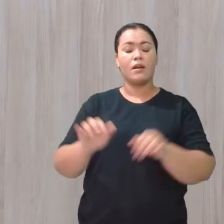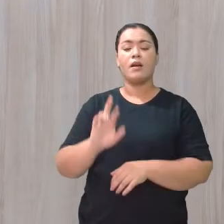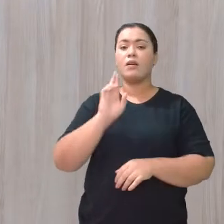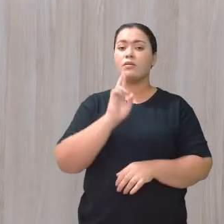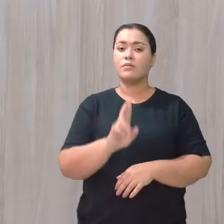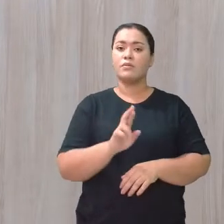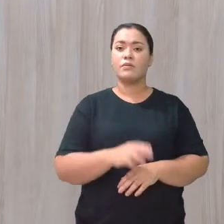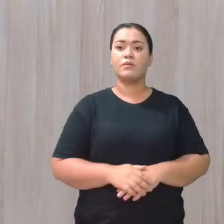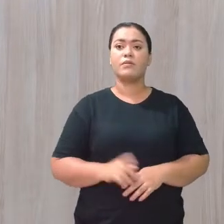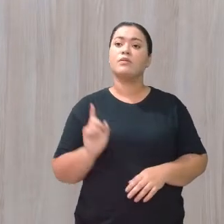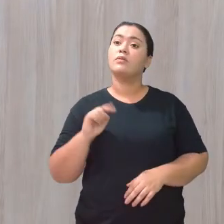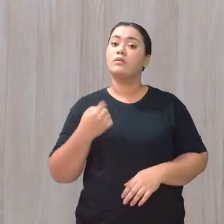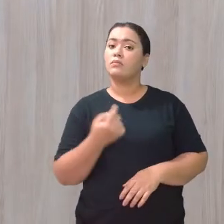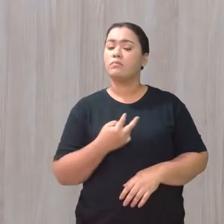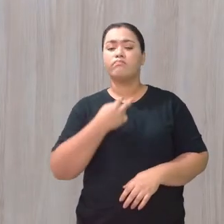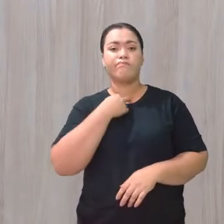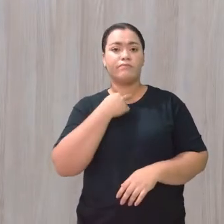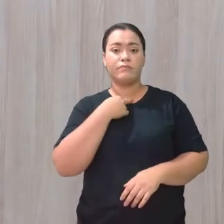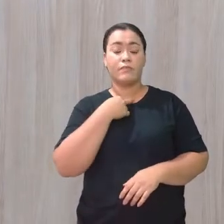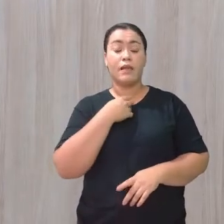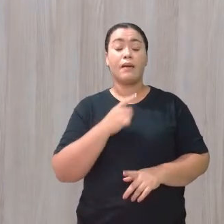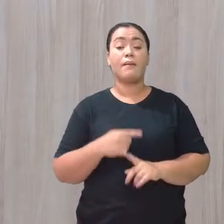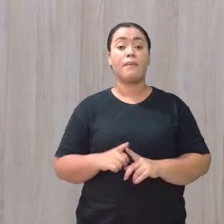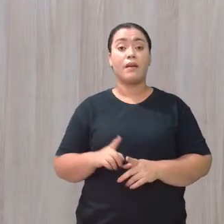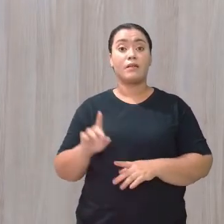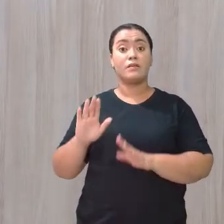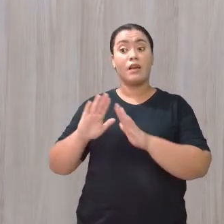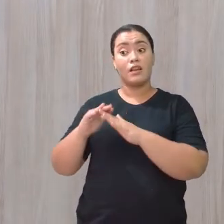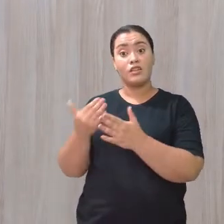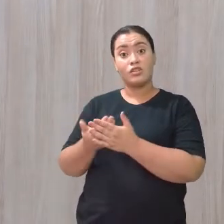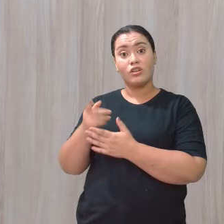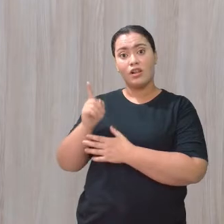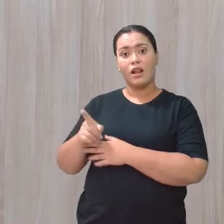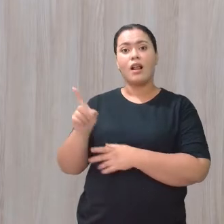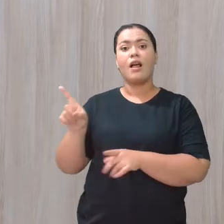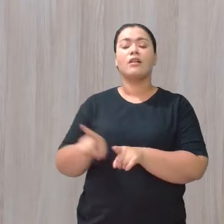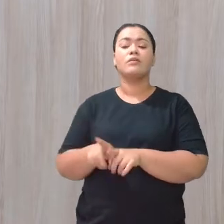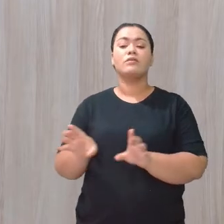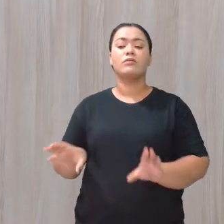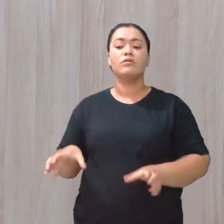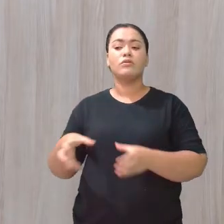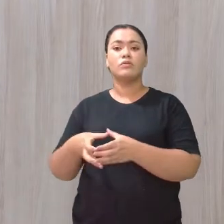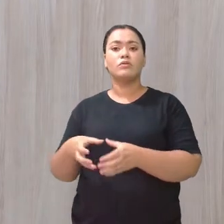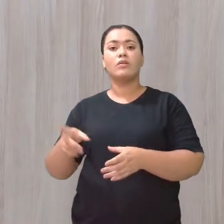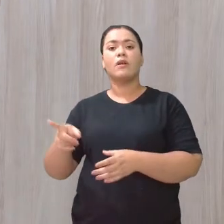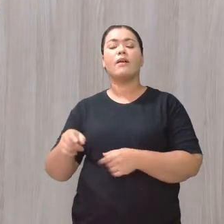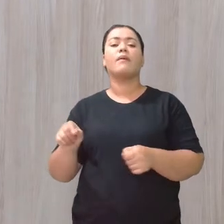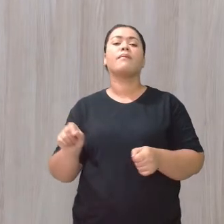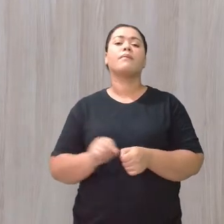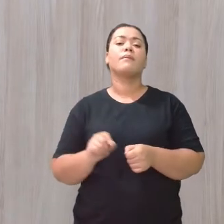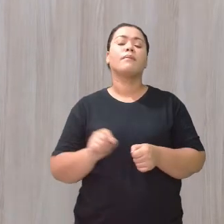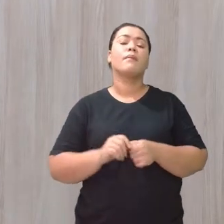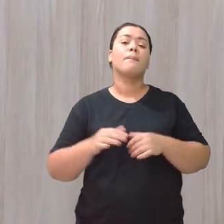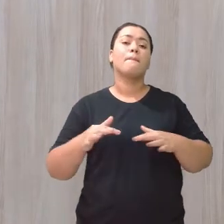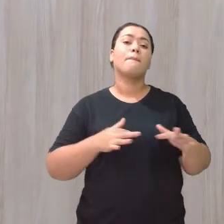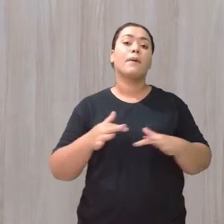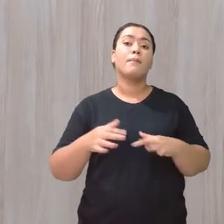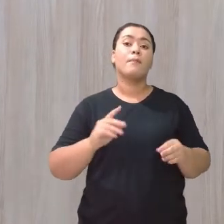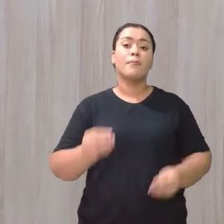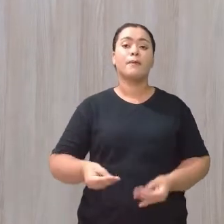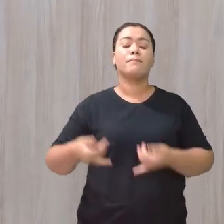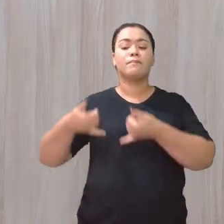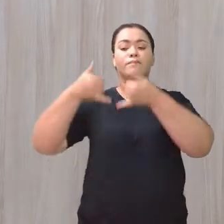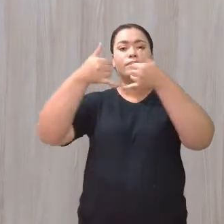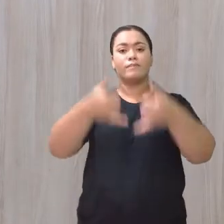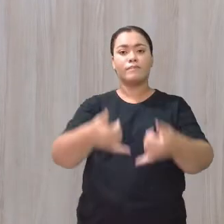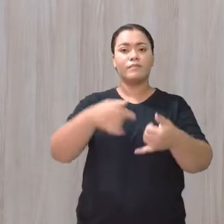resultados. Nós não podemos aplicar e depois a própria escola, com a comunidade escolar, prepara um movimento para a